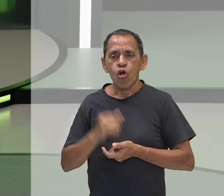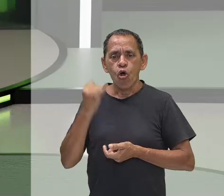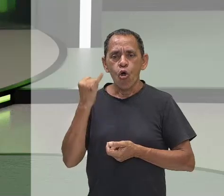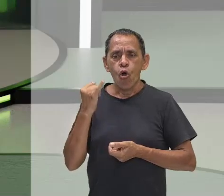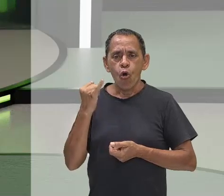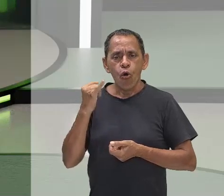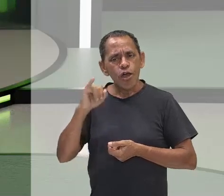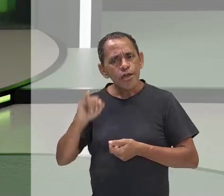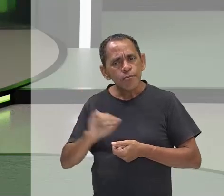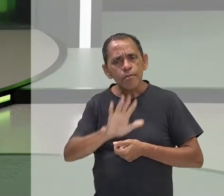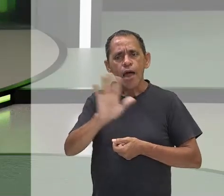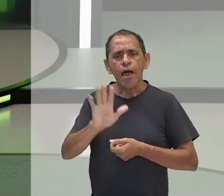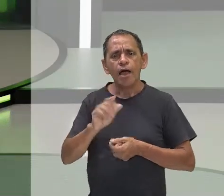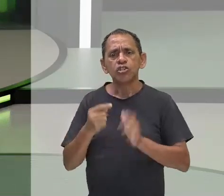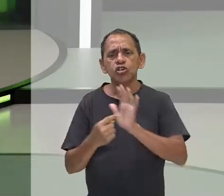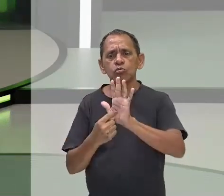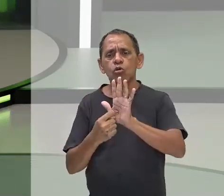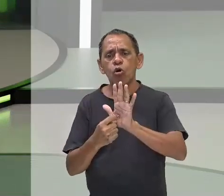humano.